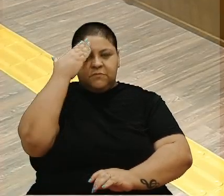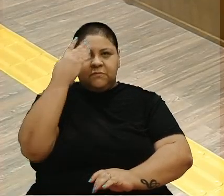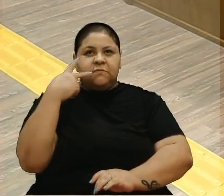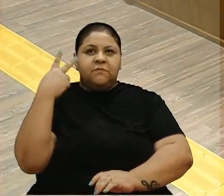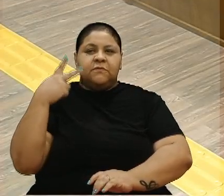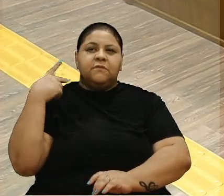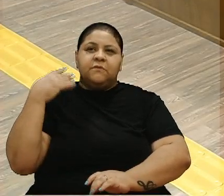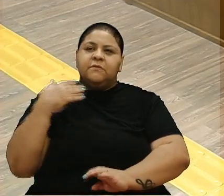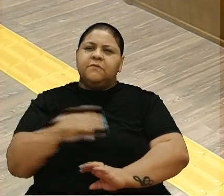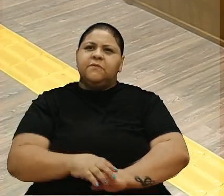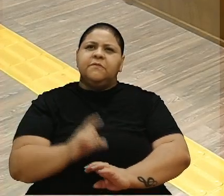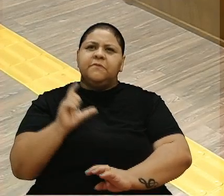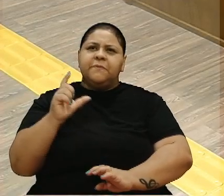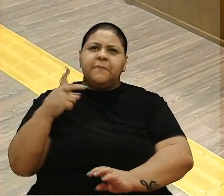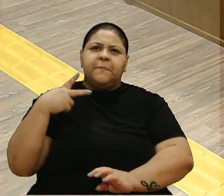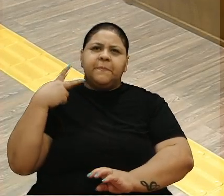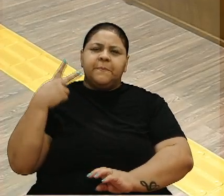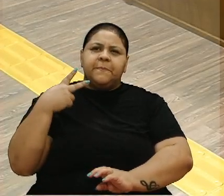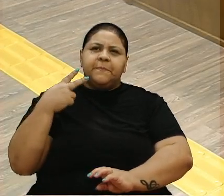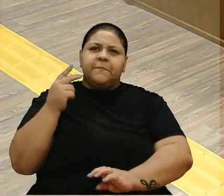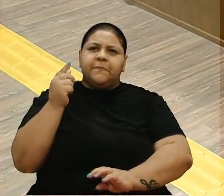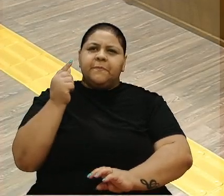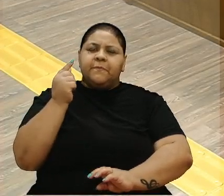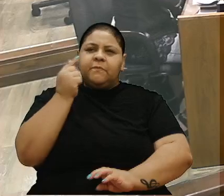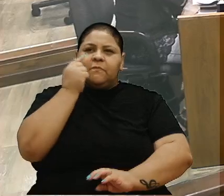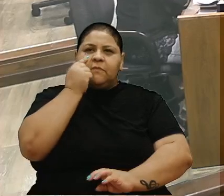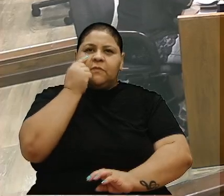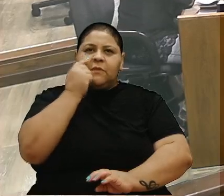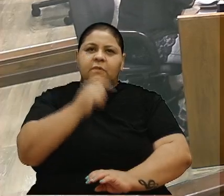Marques. Com a palavra, a vereadora Eloy Frício.